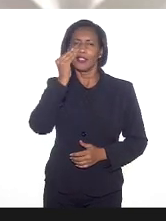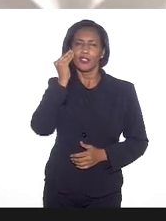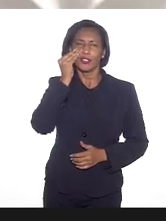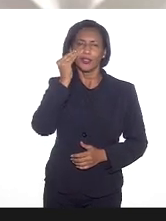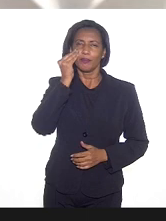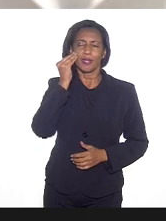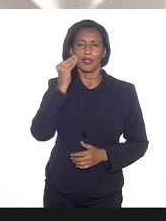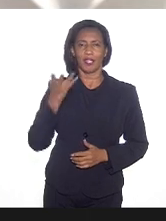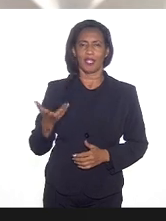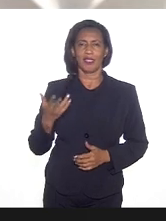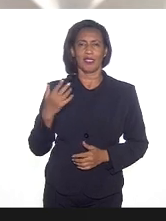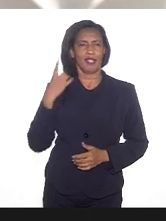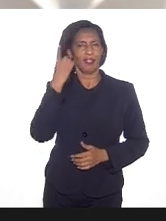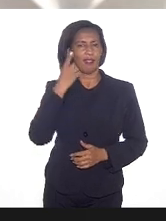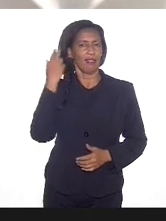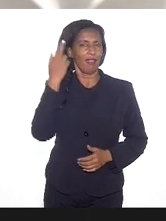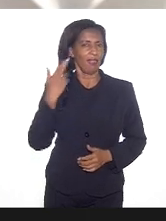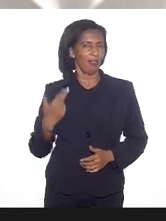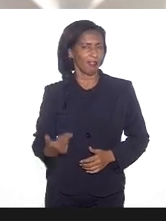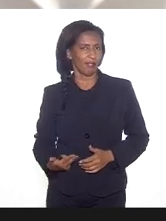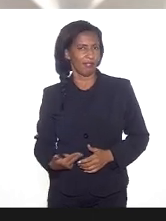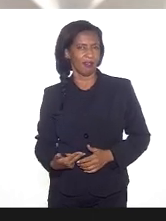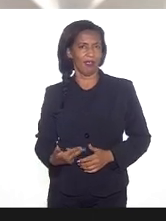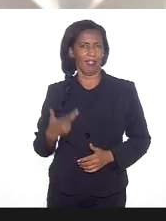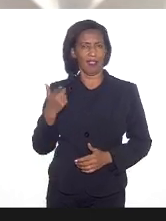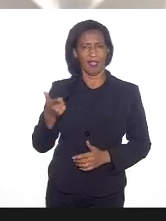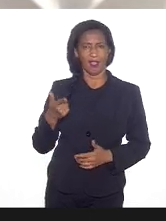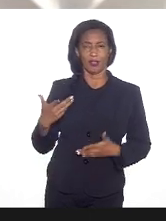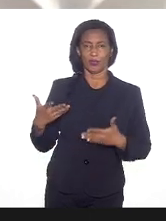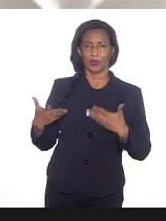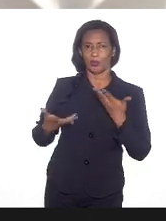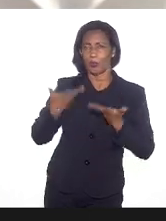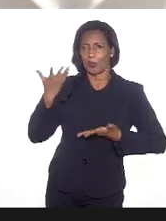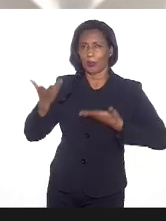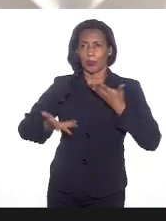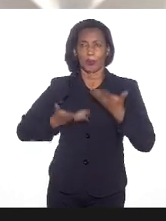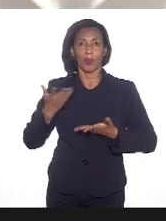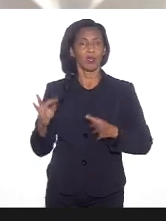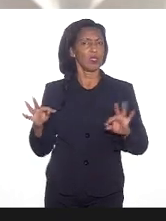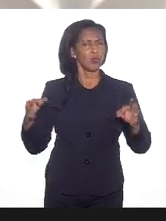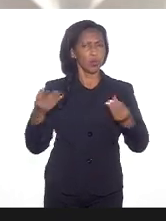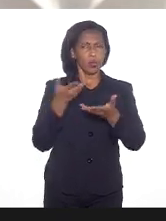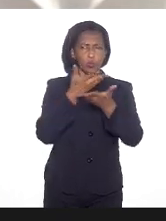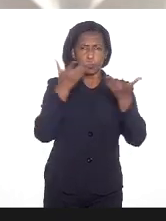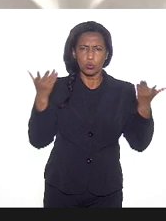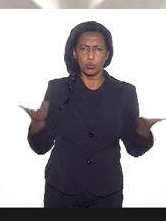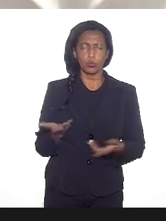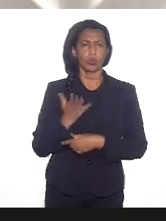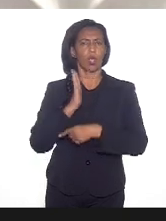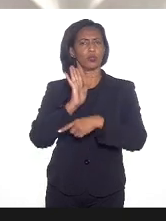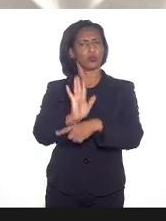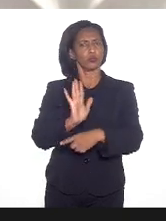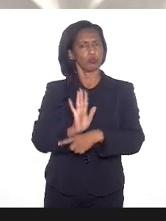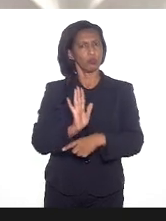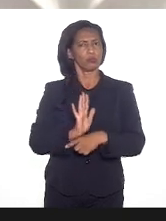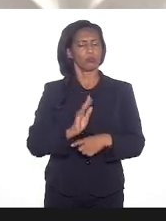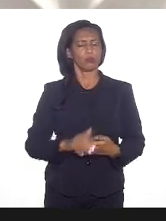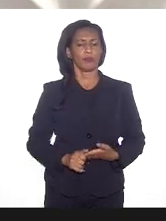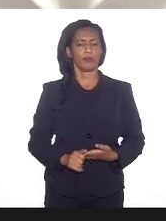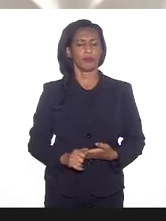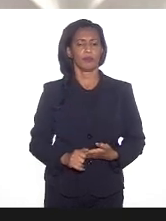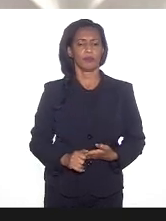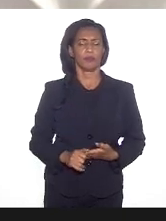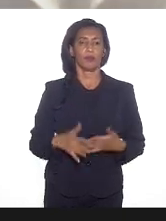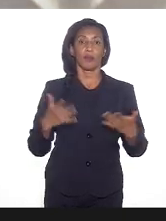experiência, deputada Renata, com seu entusiasmo, e todos os outros que contribuíram, sem dúvida nenhuma,